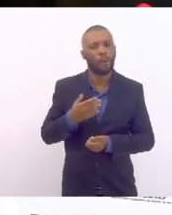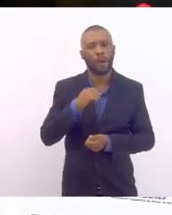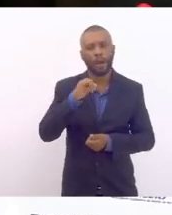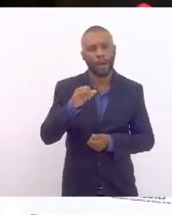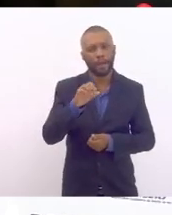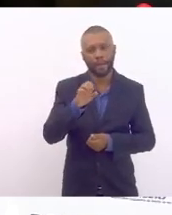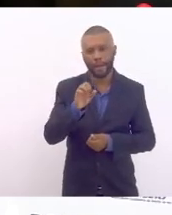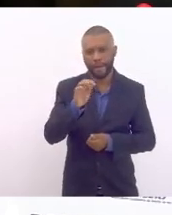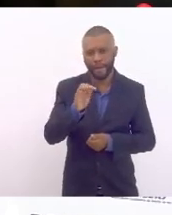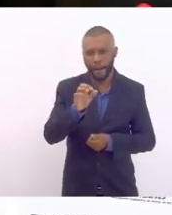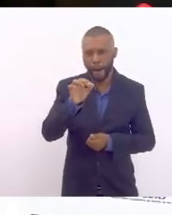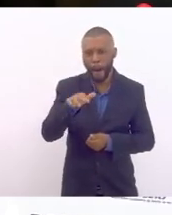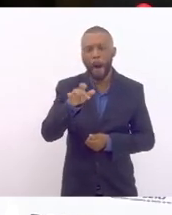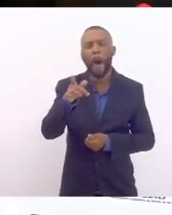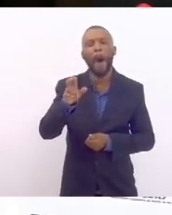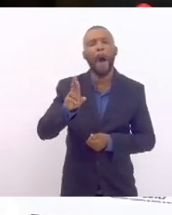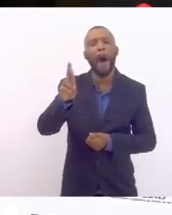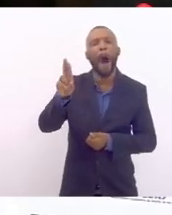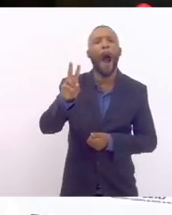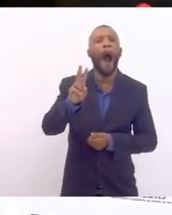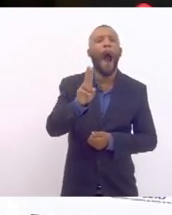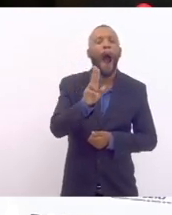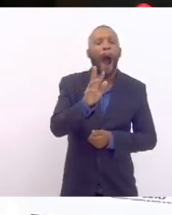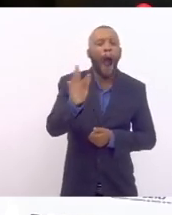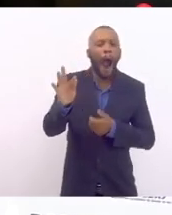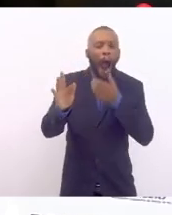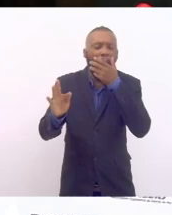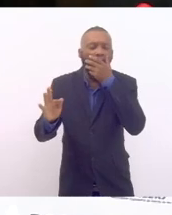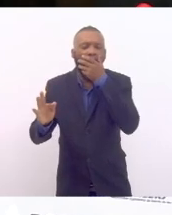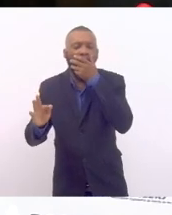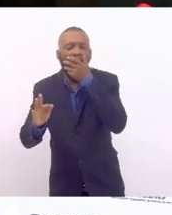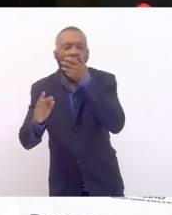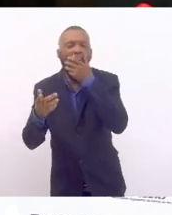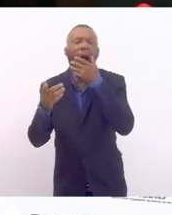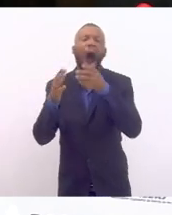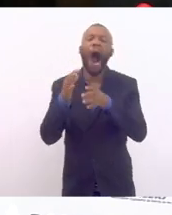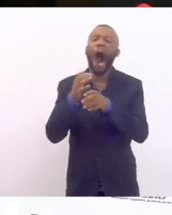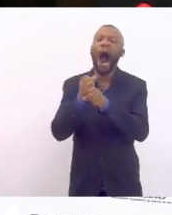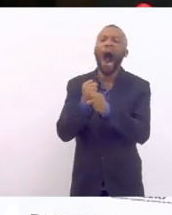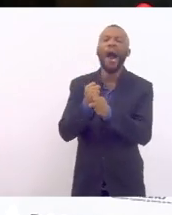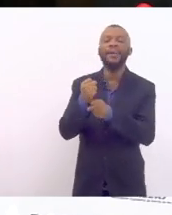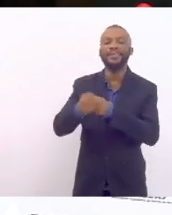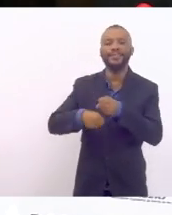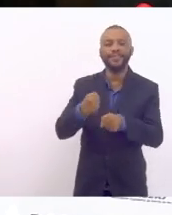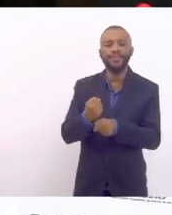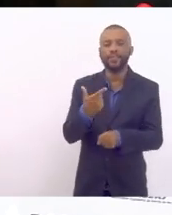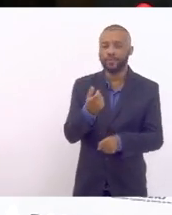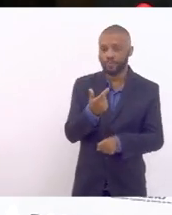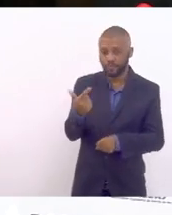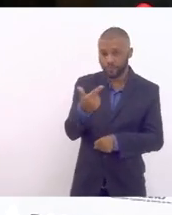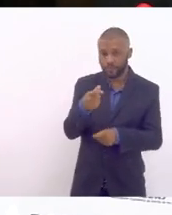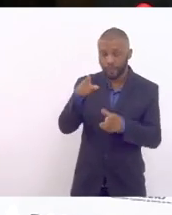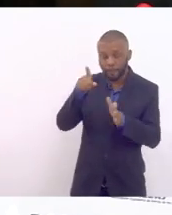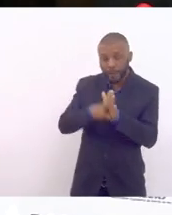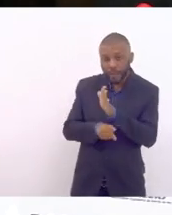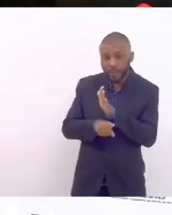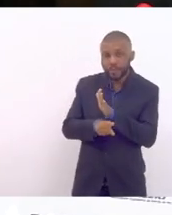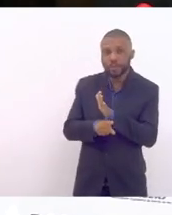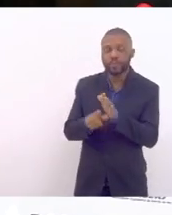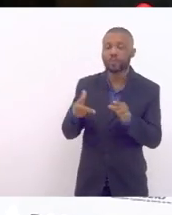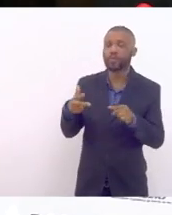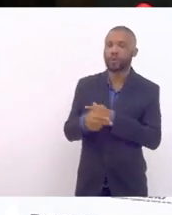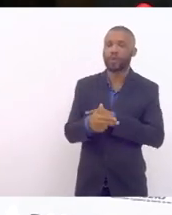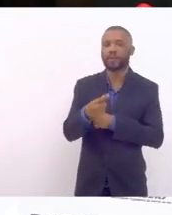Rei todo Distrito Federal Fluminense trouxe esses números no o tempo de 2022 são menos de corte